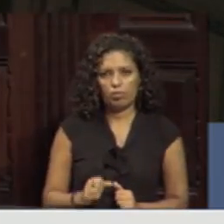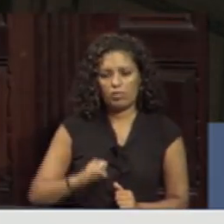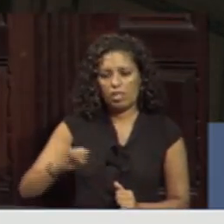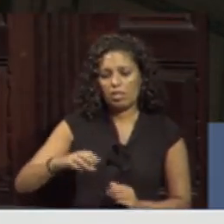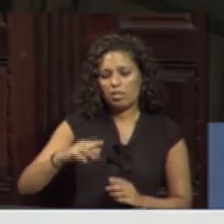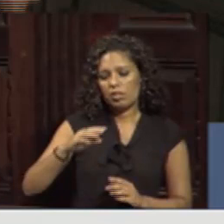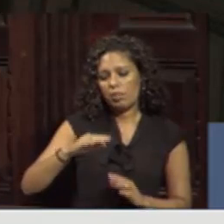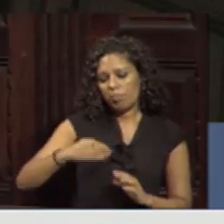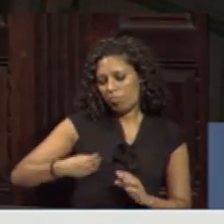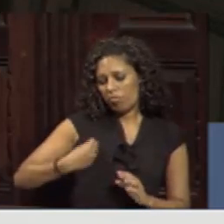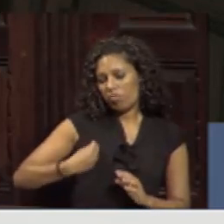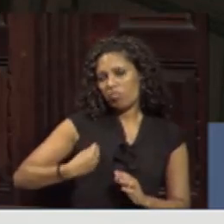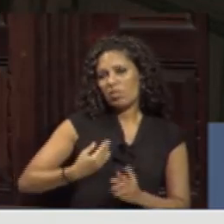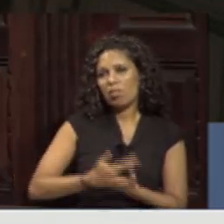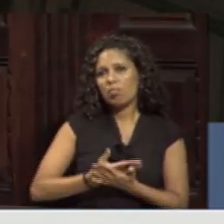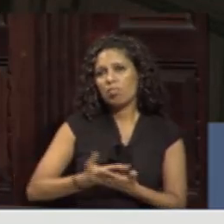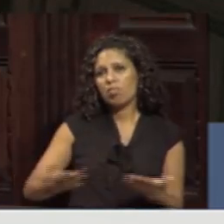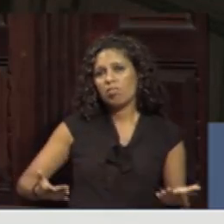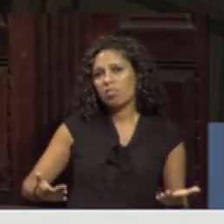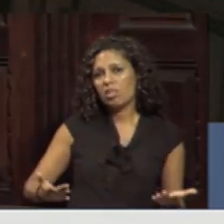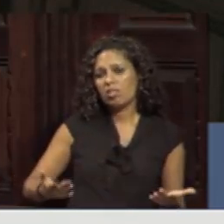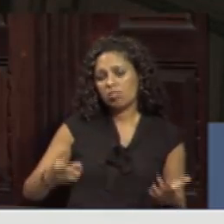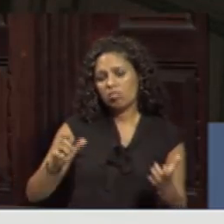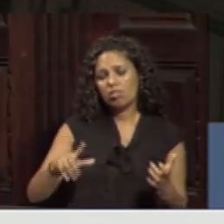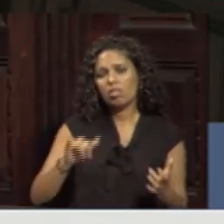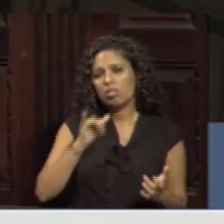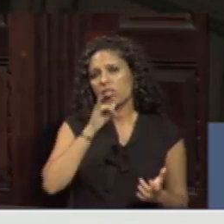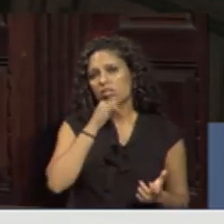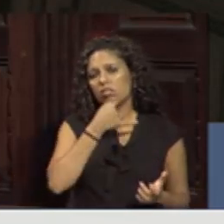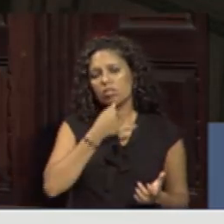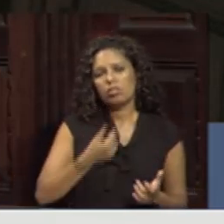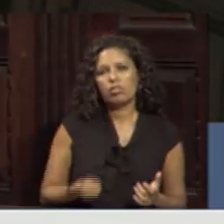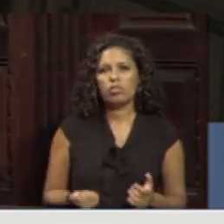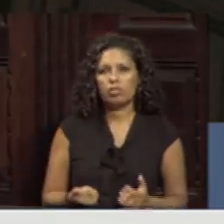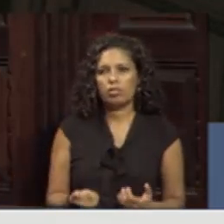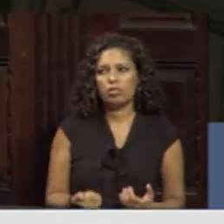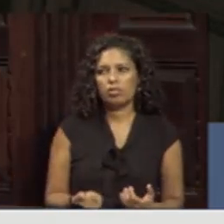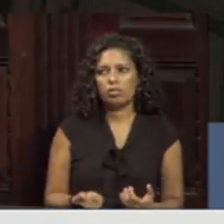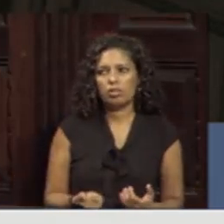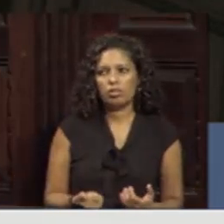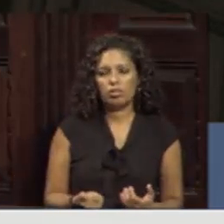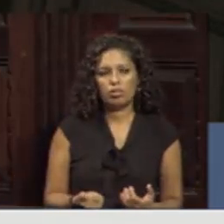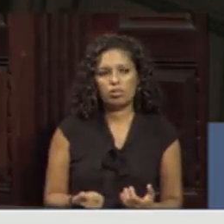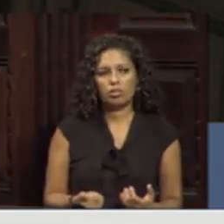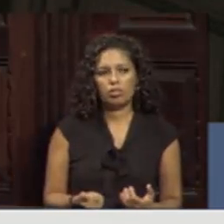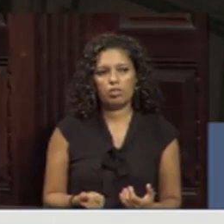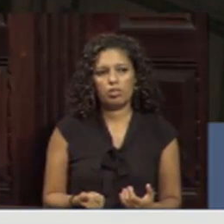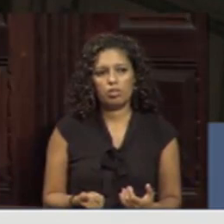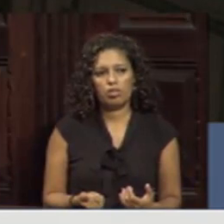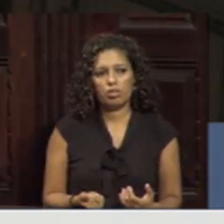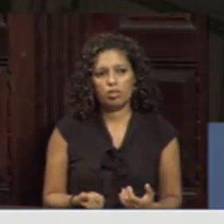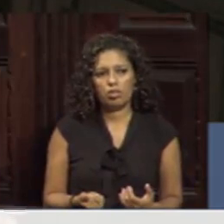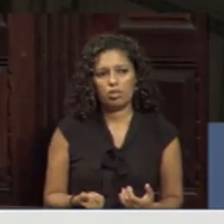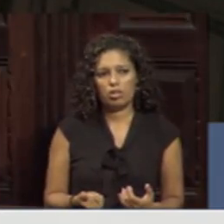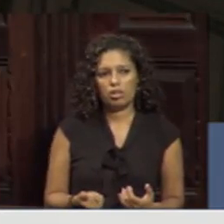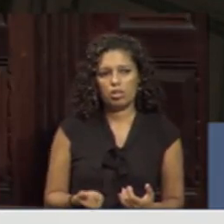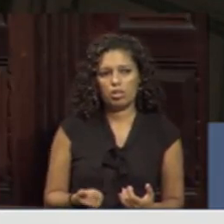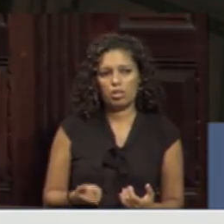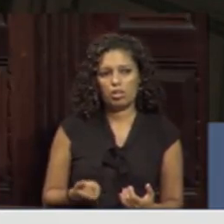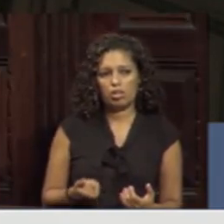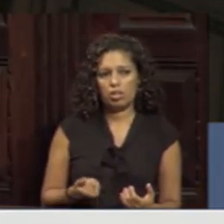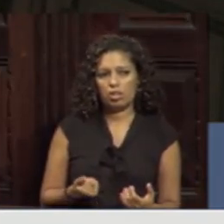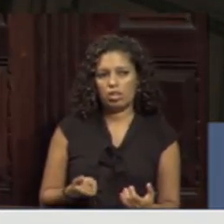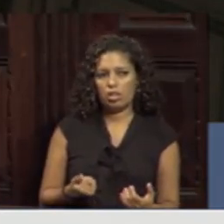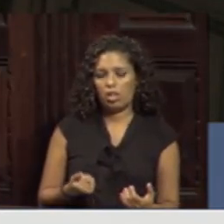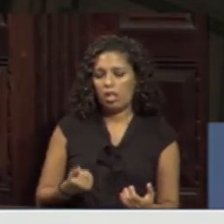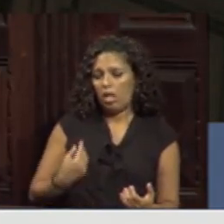ceifadas e perdidas, espero que as pessoas entendam o que eu estou dizendo. Não é pelo valor da vida, porque o valor da Marielle é o mesmo